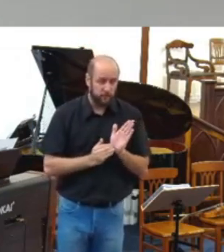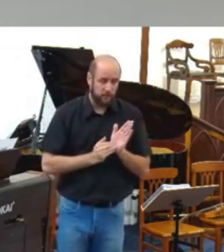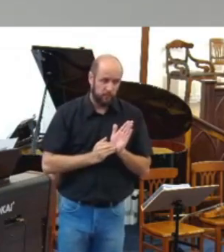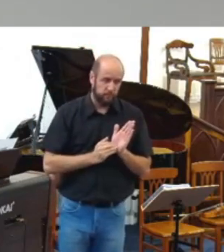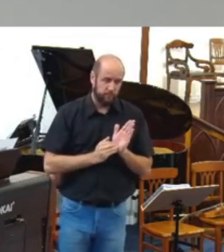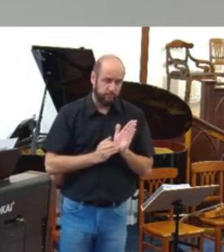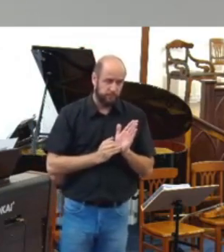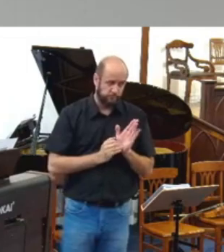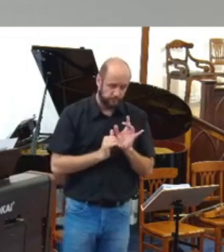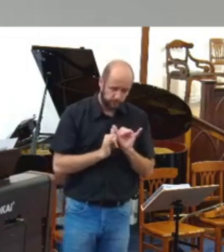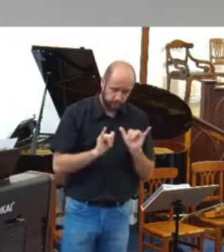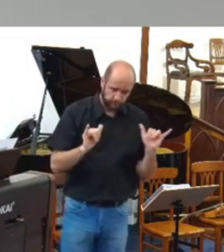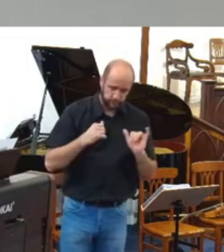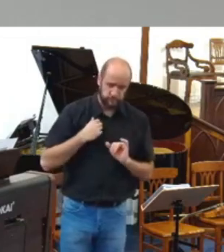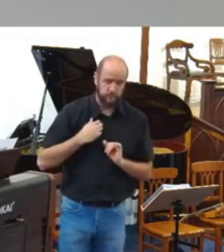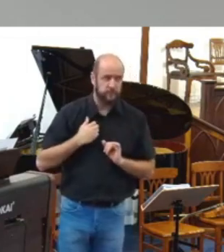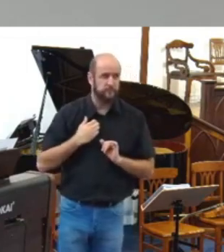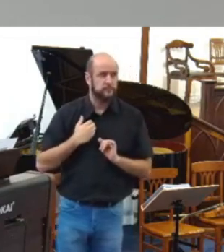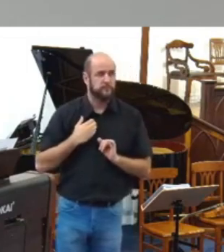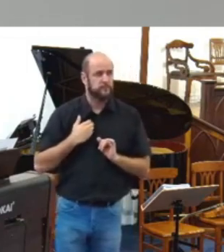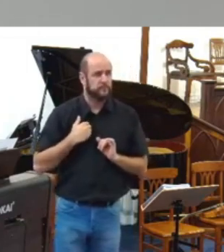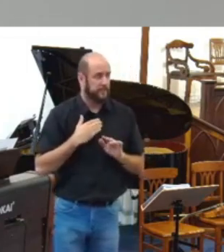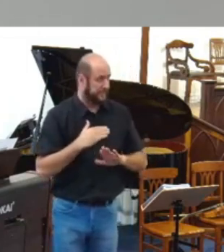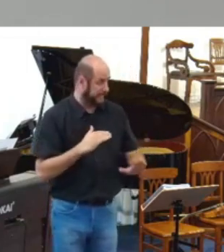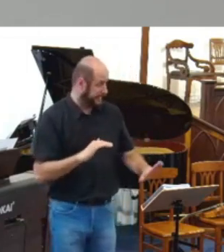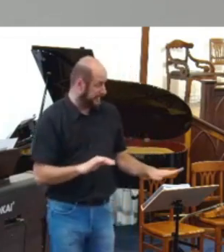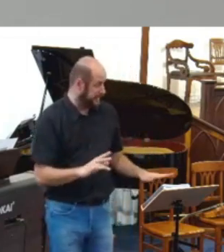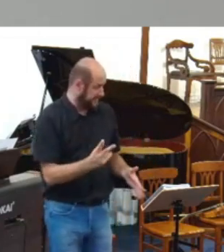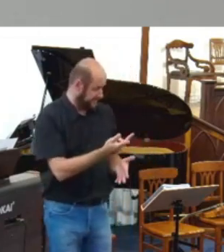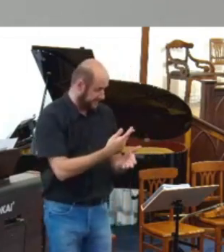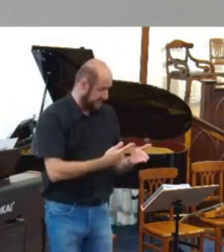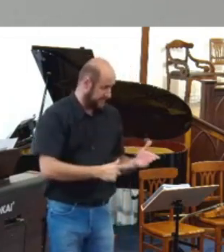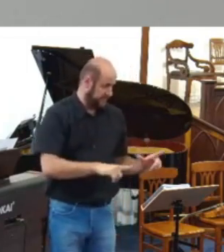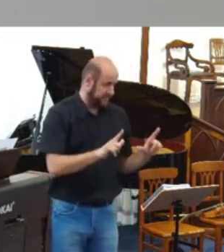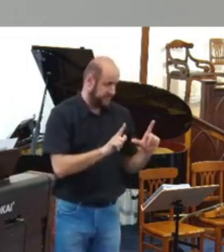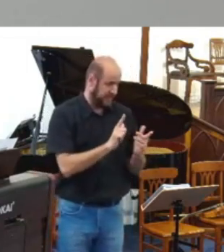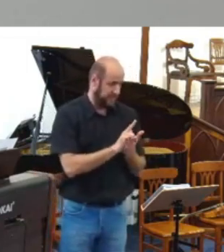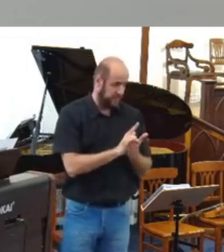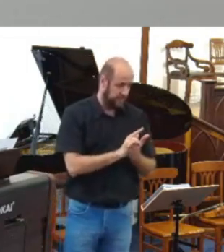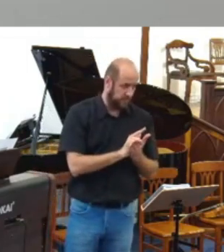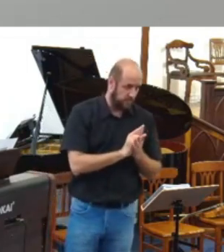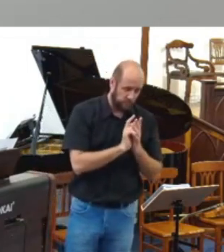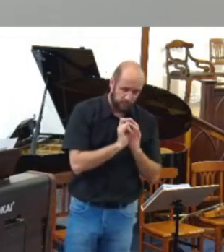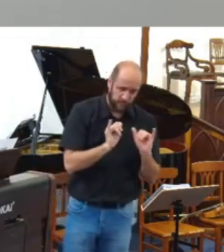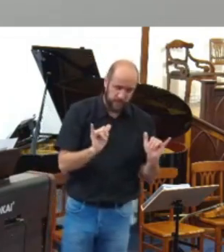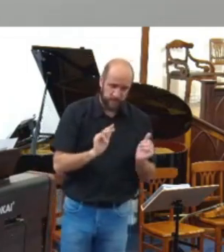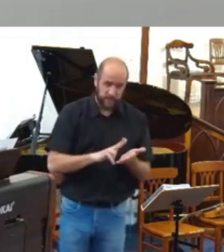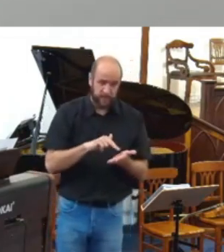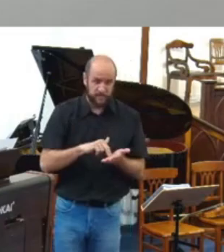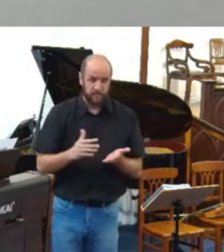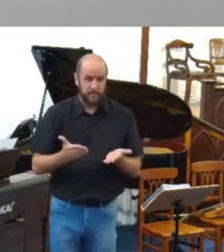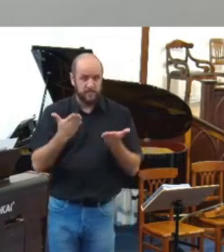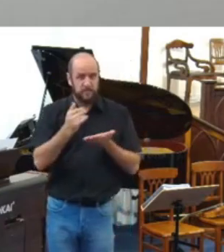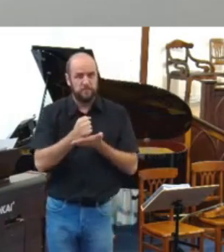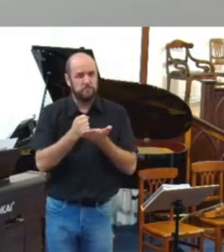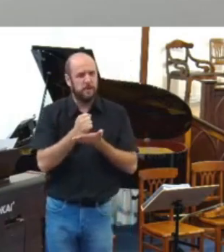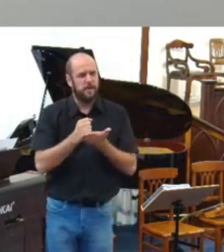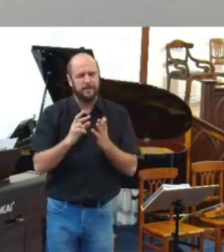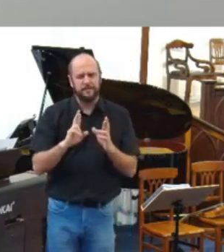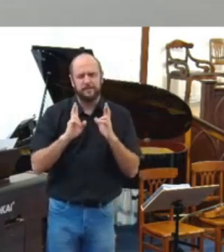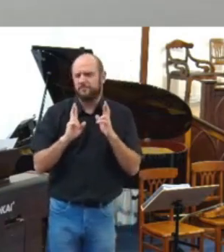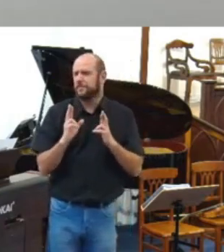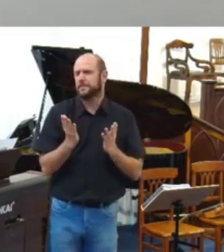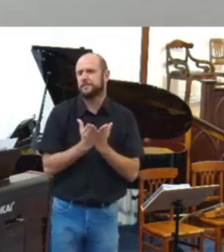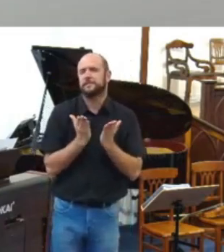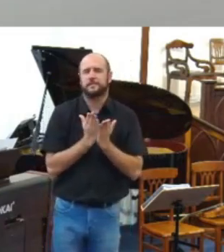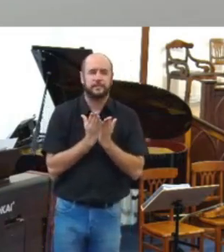irmãos, dizendo e reafirmando às nossas crianças que estão fazendo o desenho: a ressurreição é o fundamento da esperança